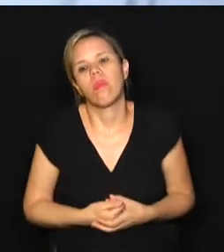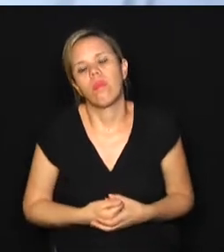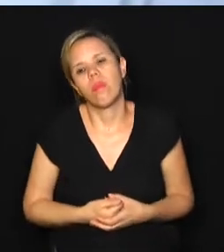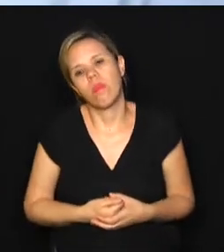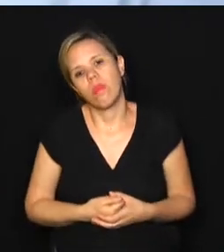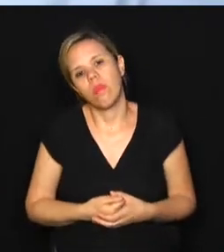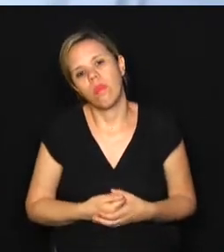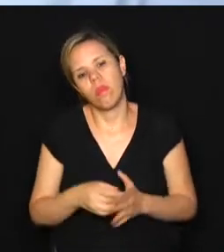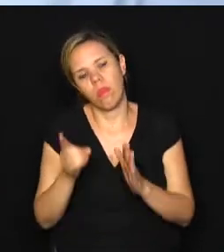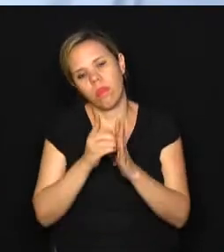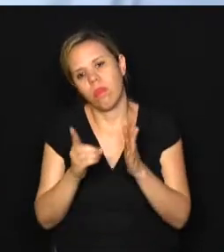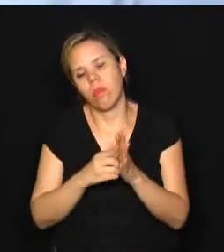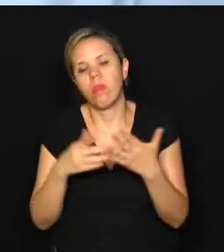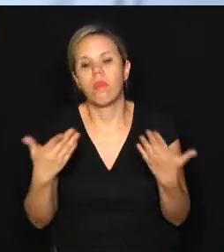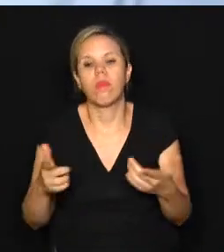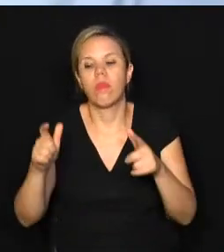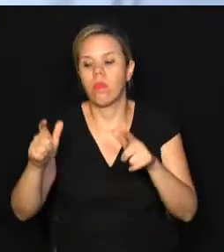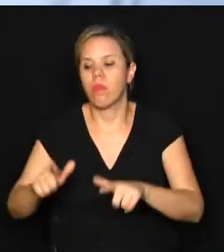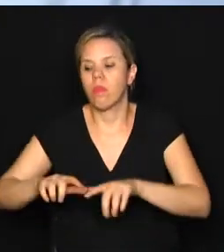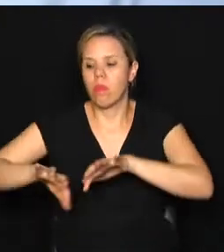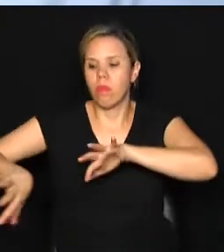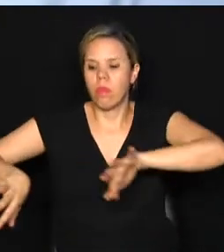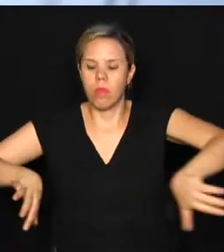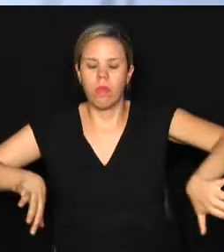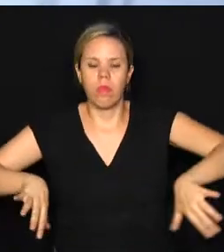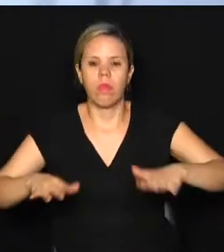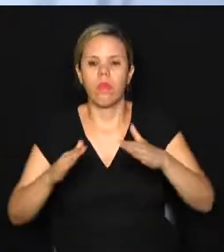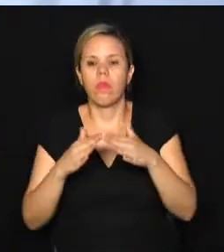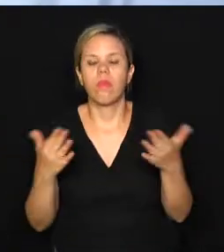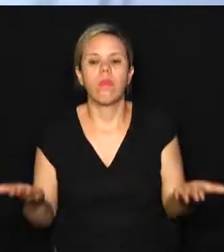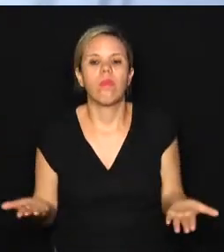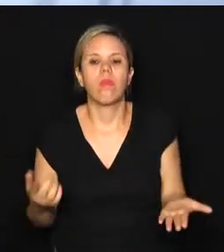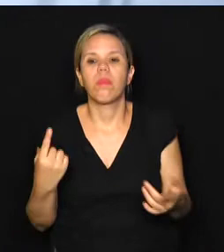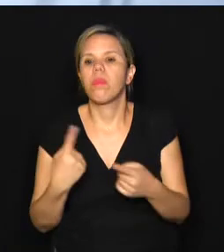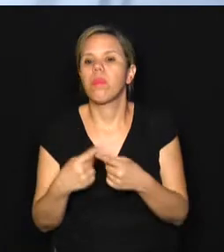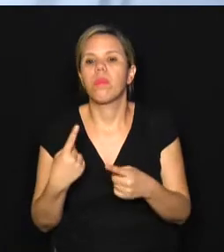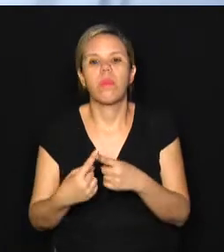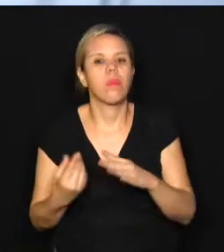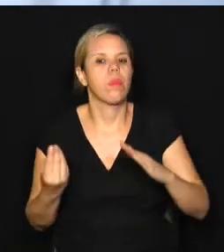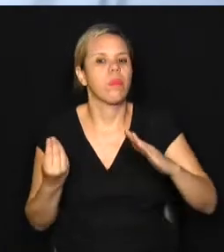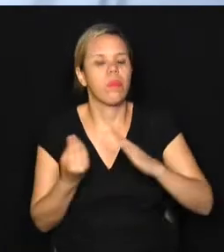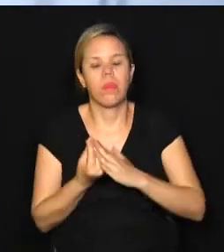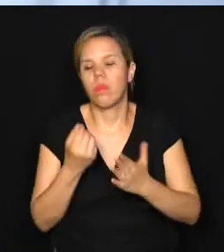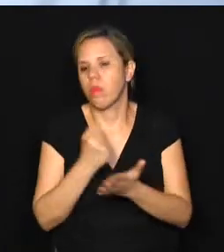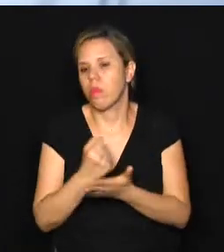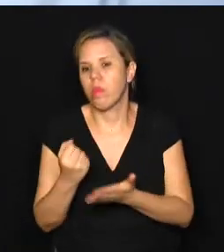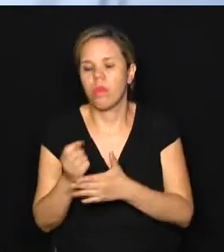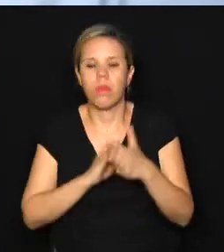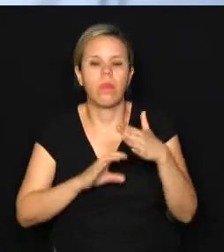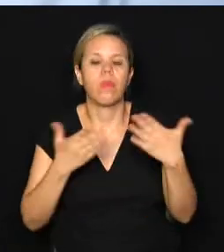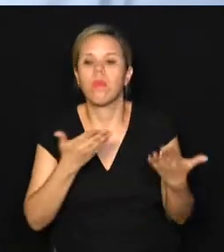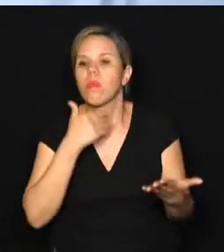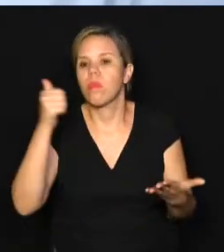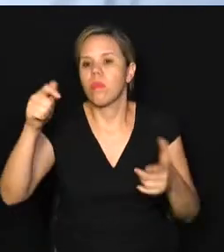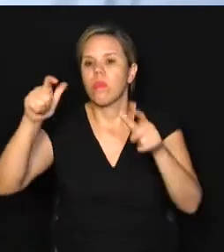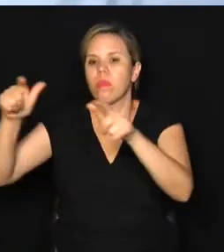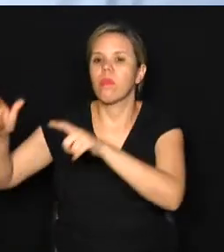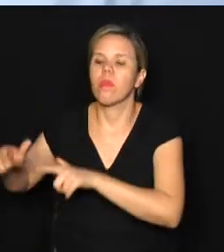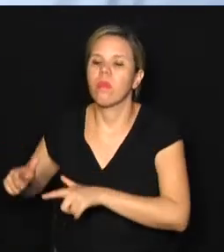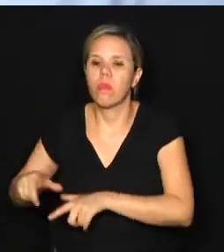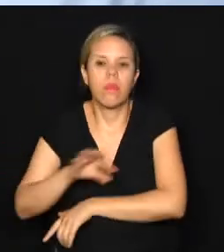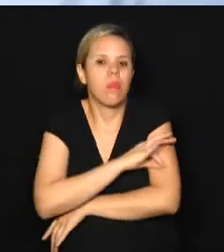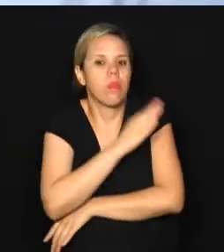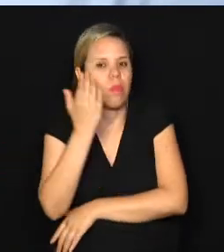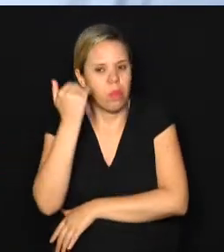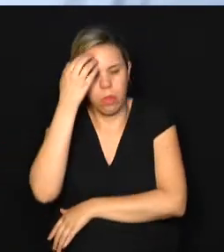no decreto qual é a área a ser desapropriada, por que a Sanasa está contratando uma empresa para ver qual é a melhor área? A prefeitura já não sabia